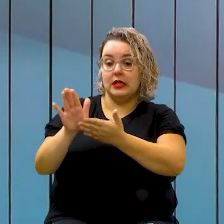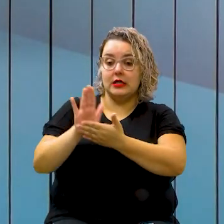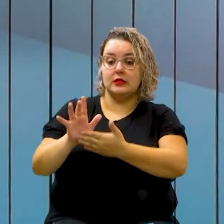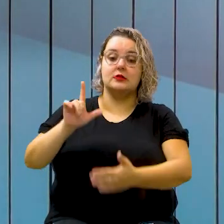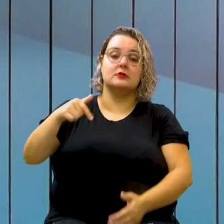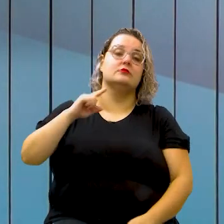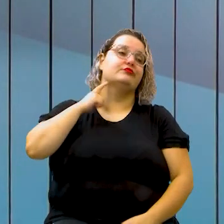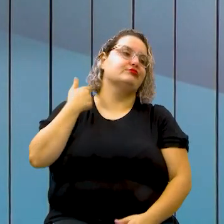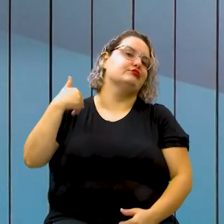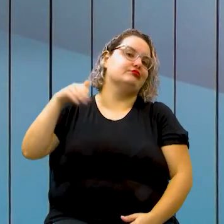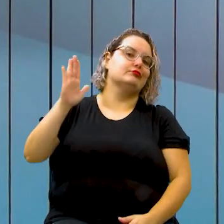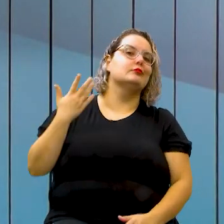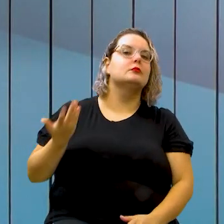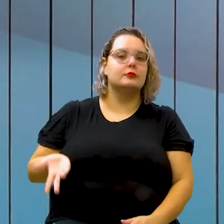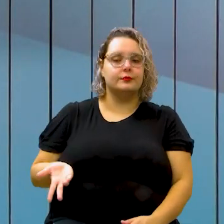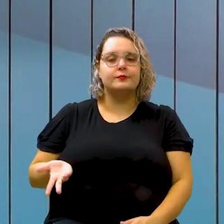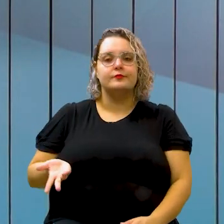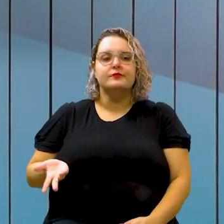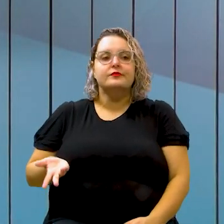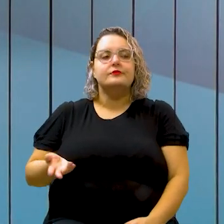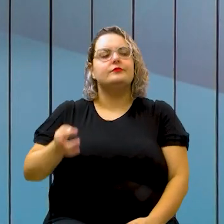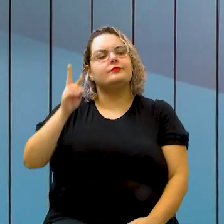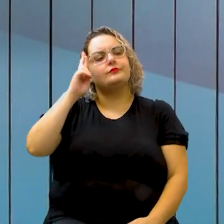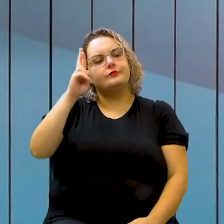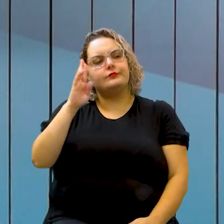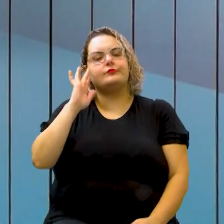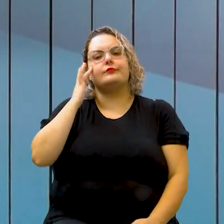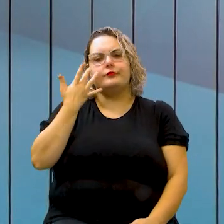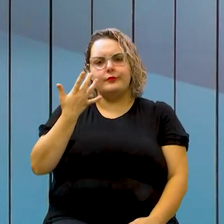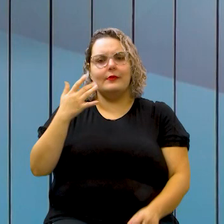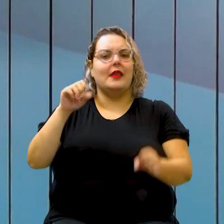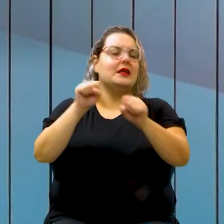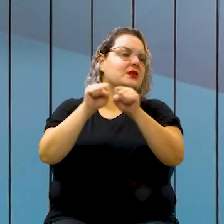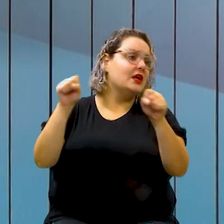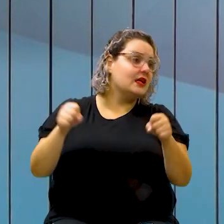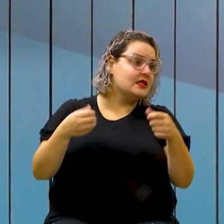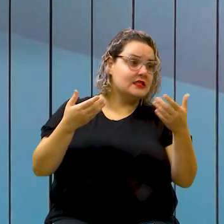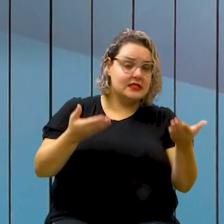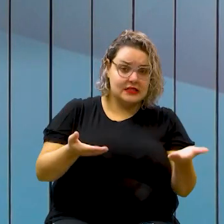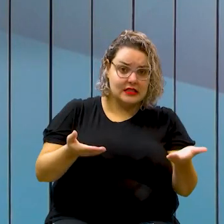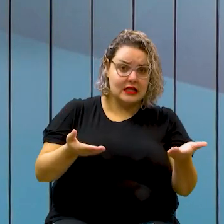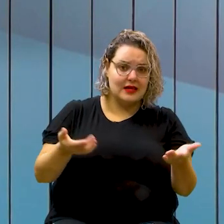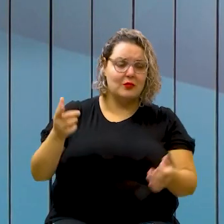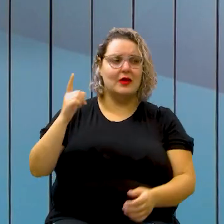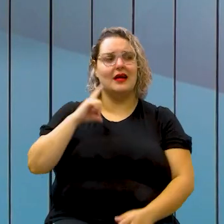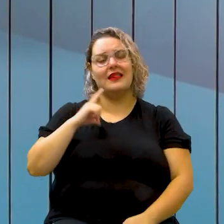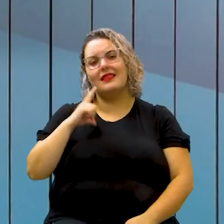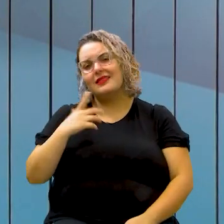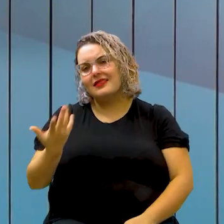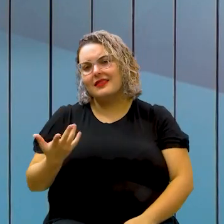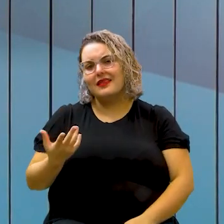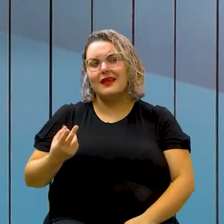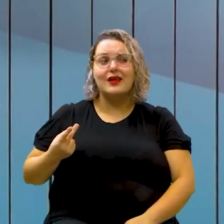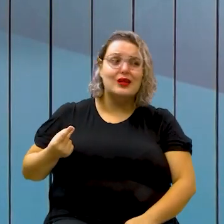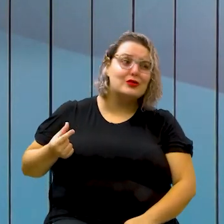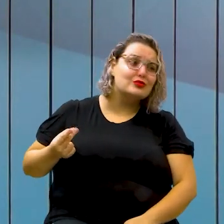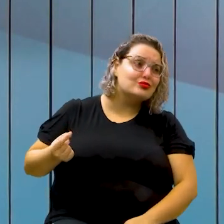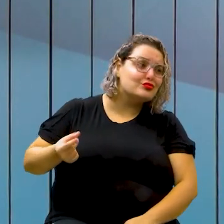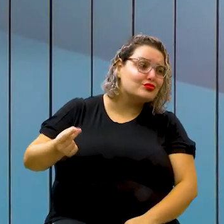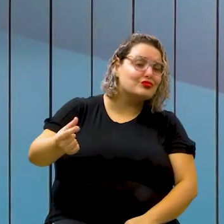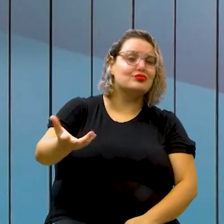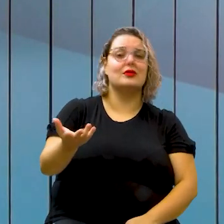consome e depois acaba descartando. A senhora acha que esse sistema, não é, ele tem